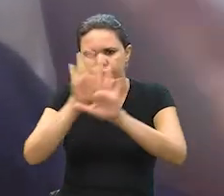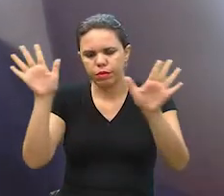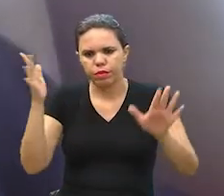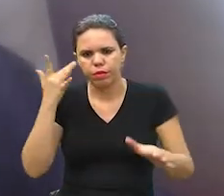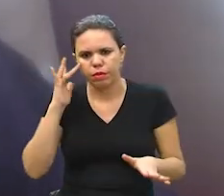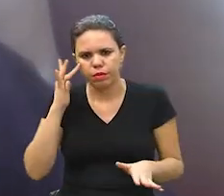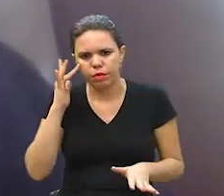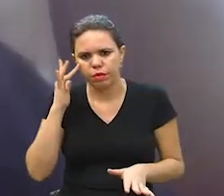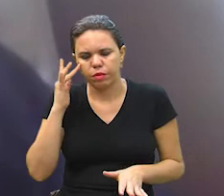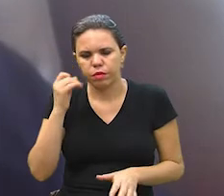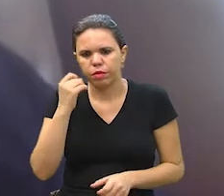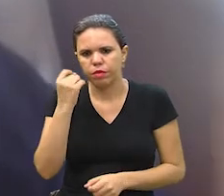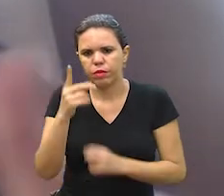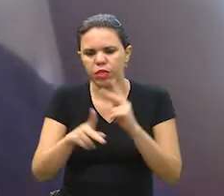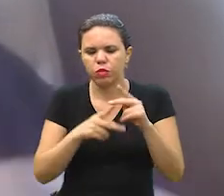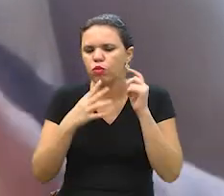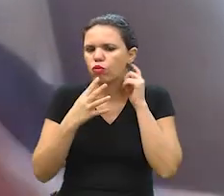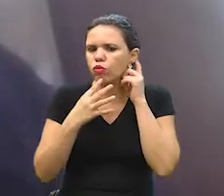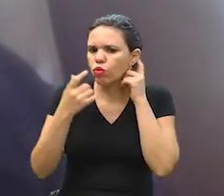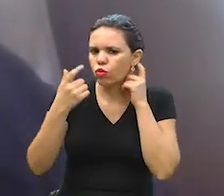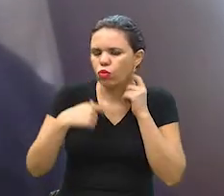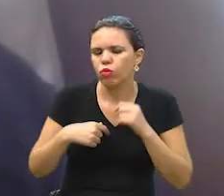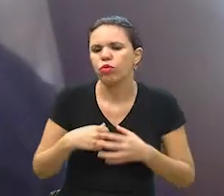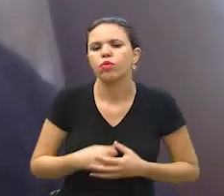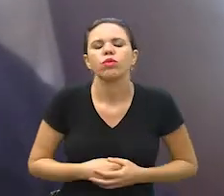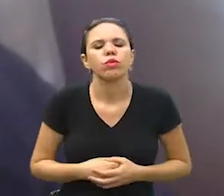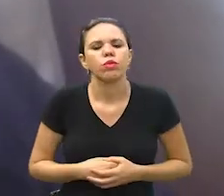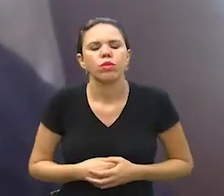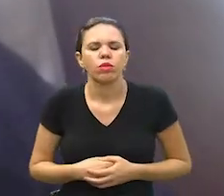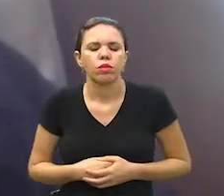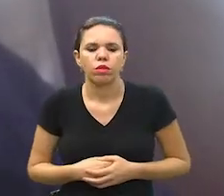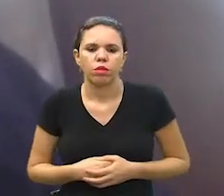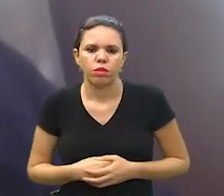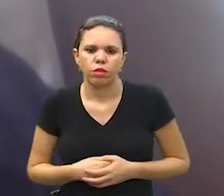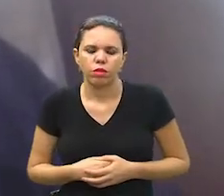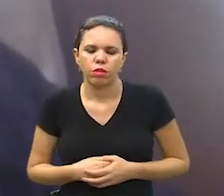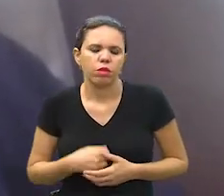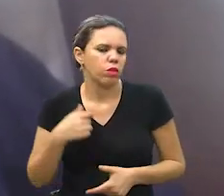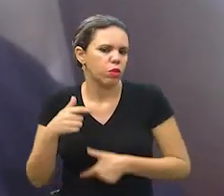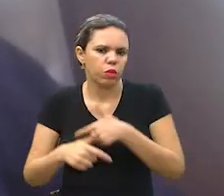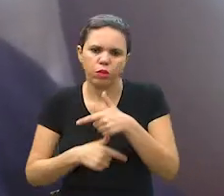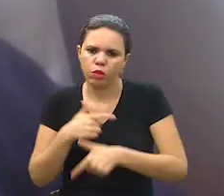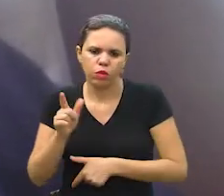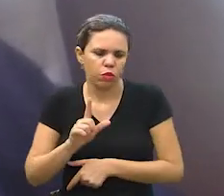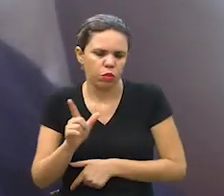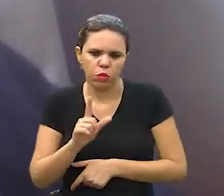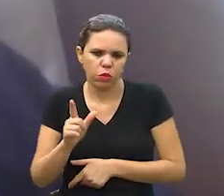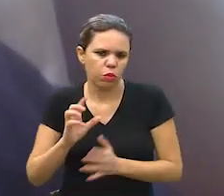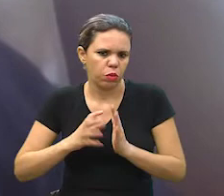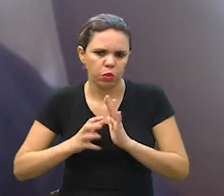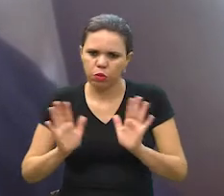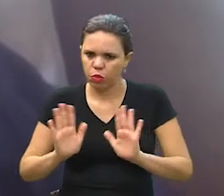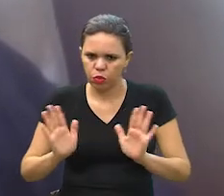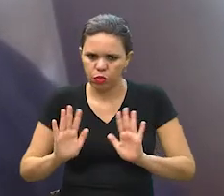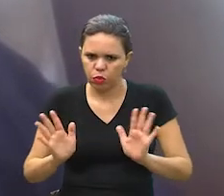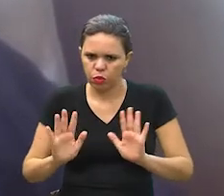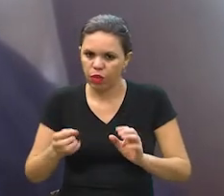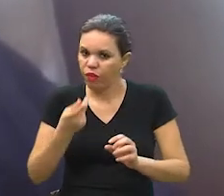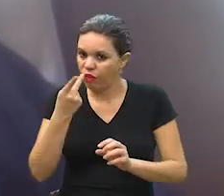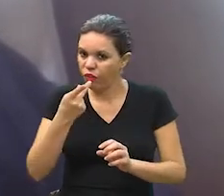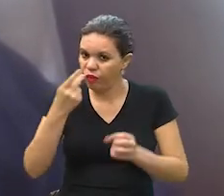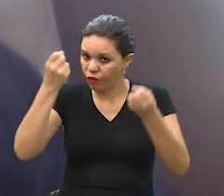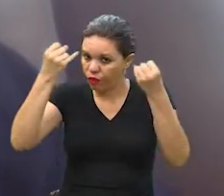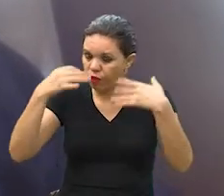acho que alguns aqui me conhecem, mas os que não me conhecem, eu não estou aqui, eu não trabalho com lógica partidária, quero deixar isso